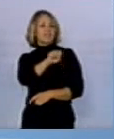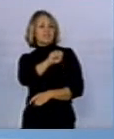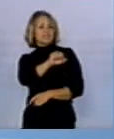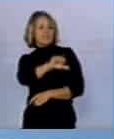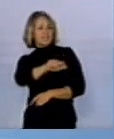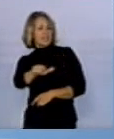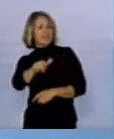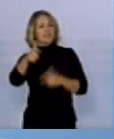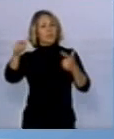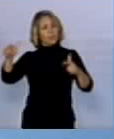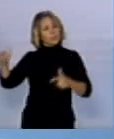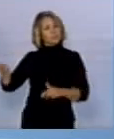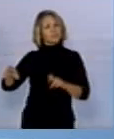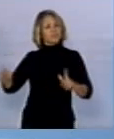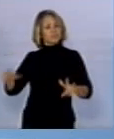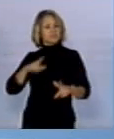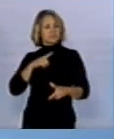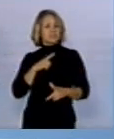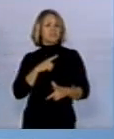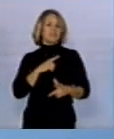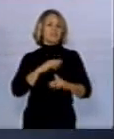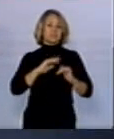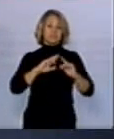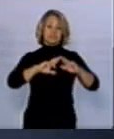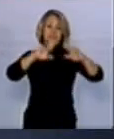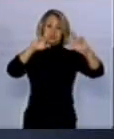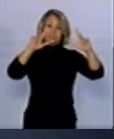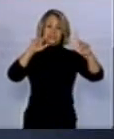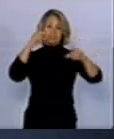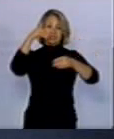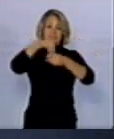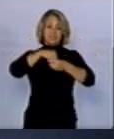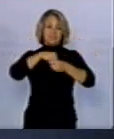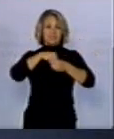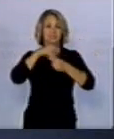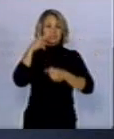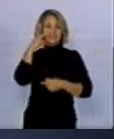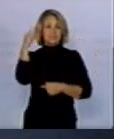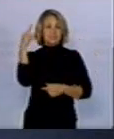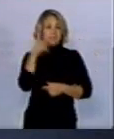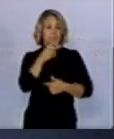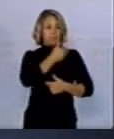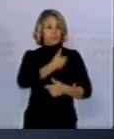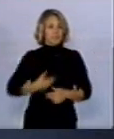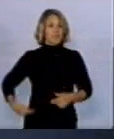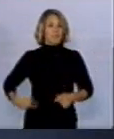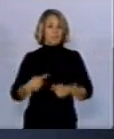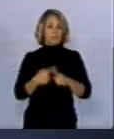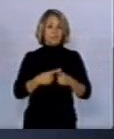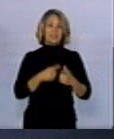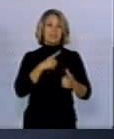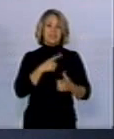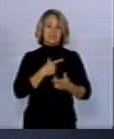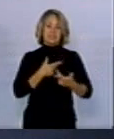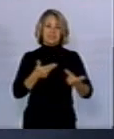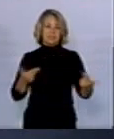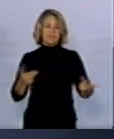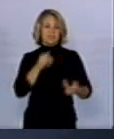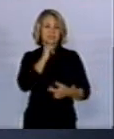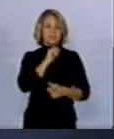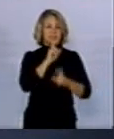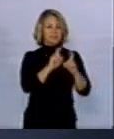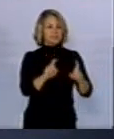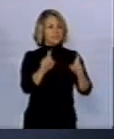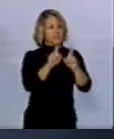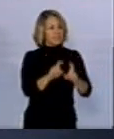coisas, ela tem uma vantagem relativa do ponto de vista da política pública, pois ela suporta serviços como serviços de banda larga,